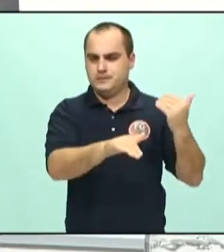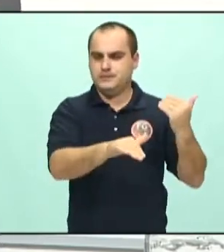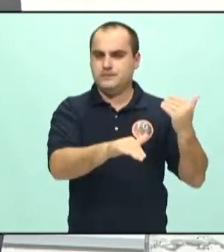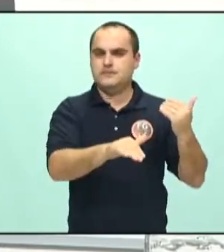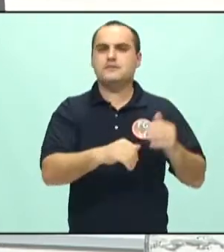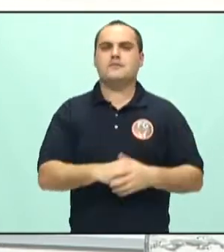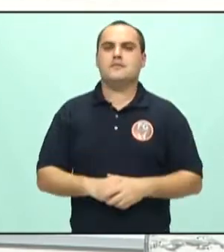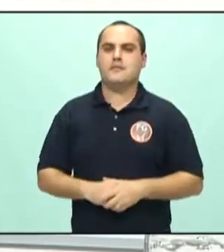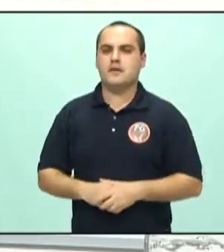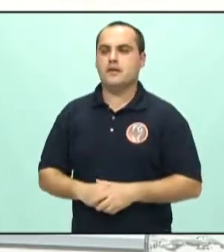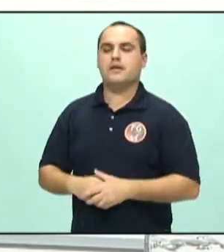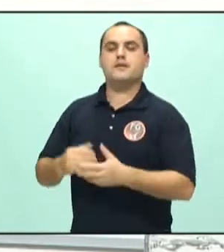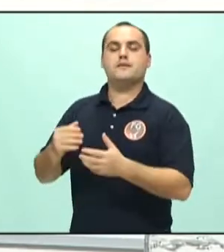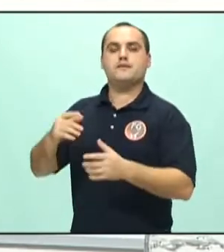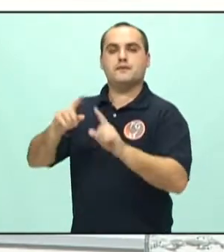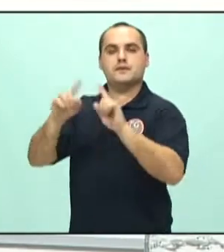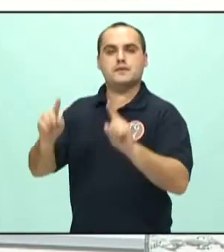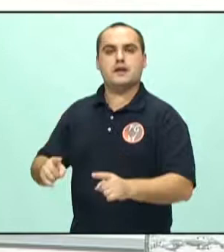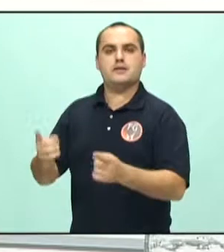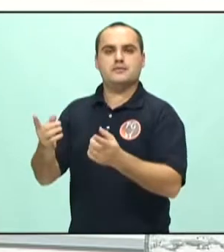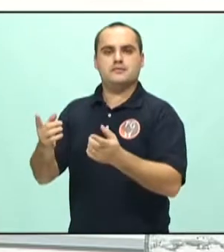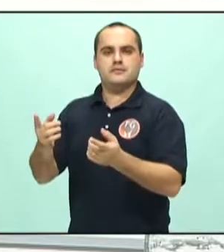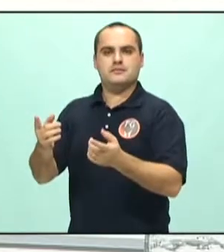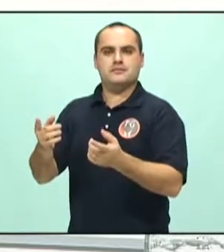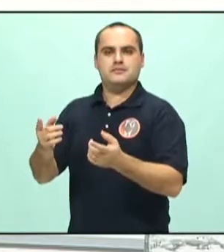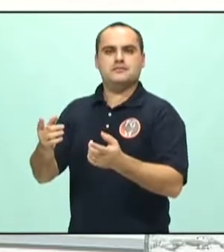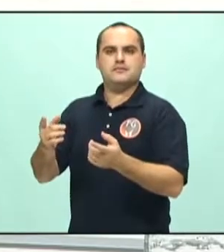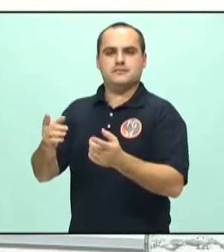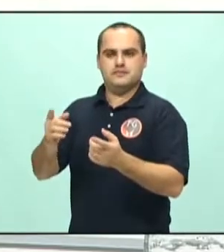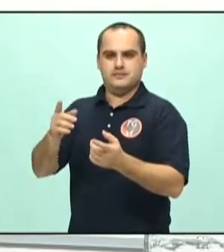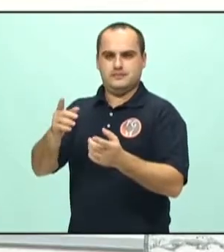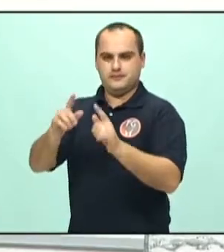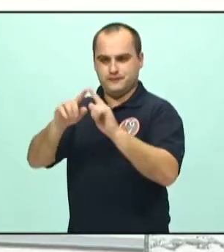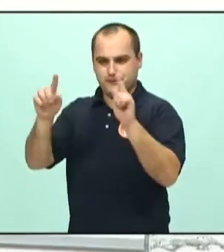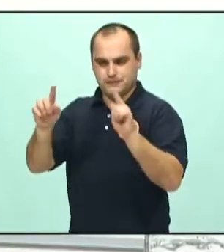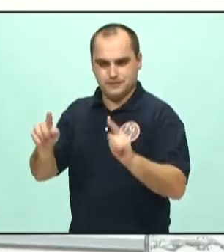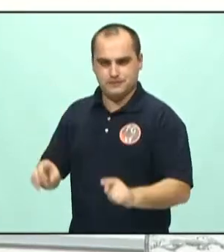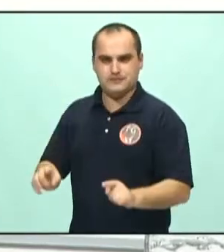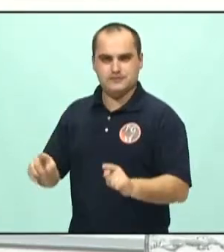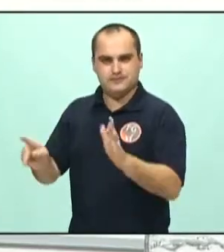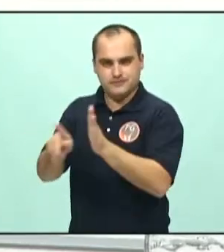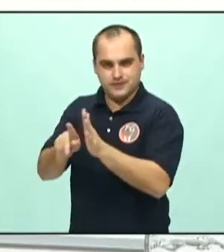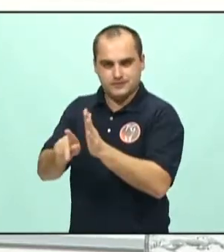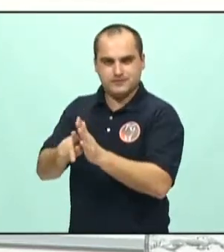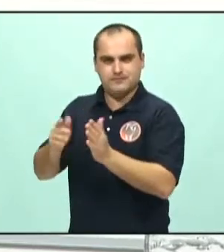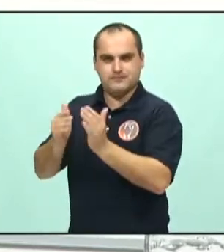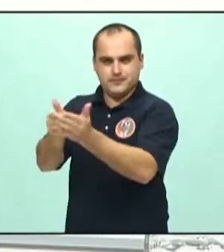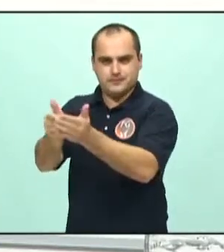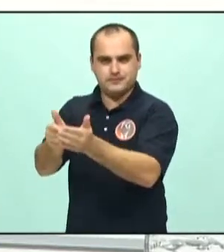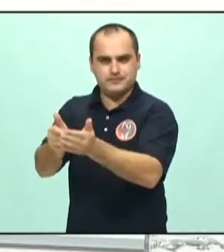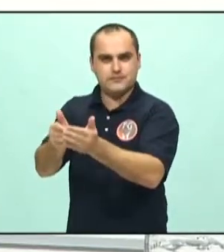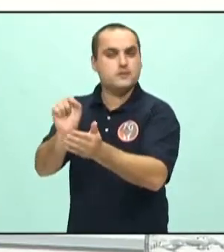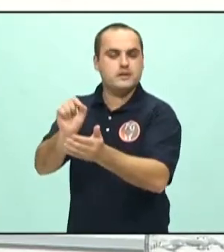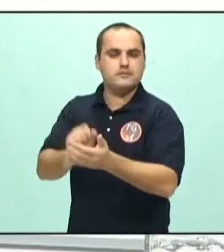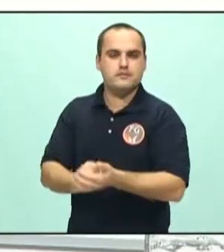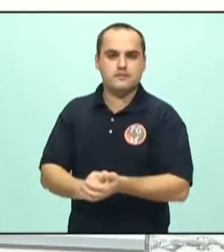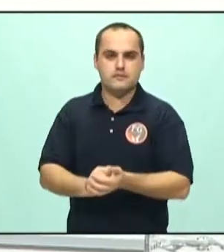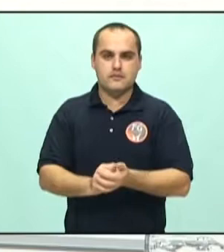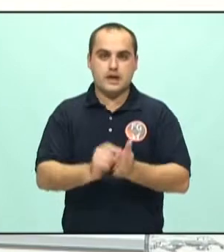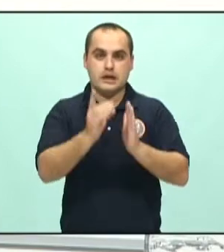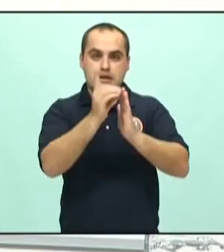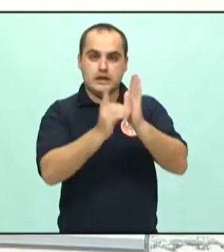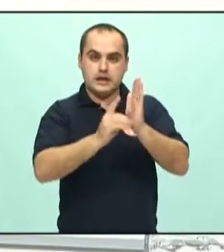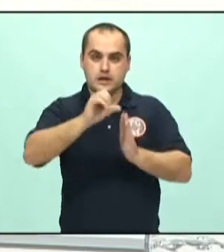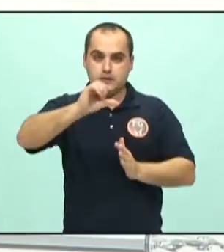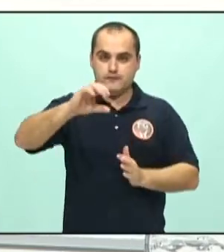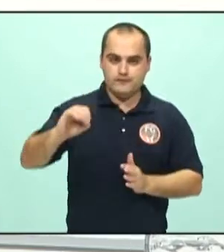aceitação dos trabalhadores portuários, foi lá no final da década de 90, no processo de arrendamento do Porto de Itajaí. Nós tínhamos um porto totalmente